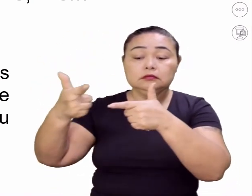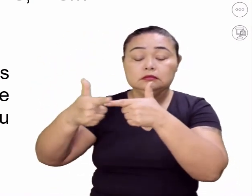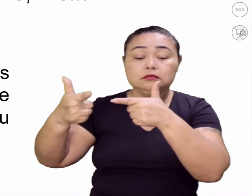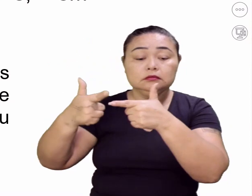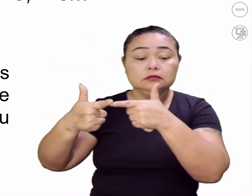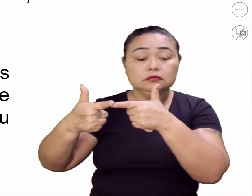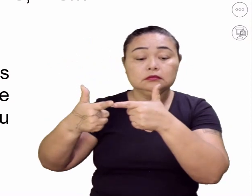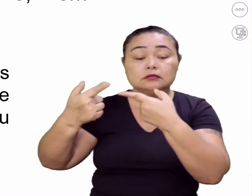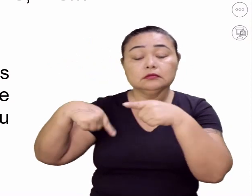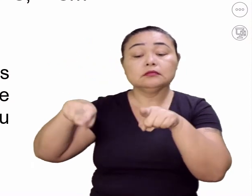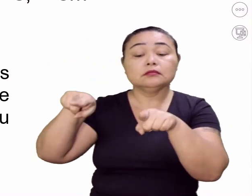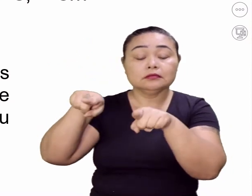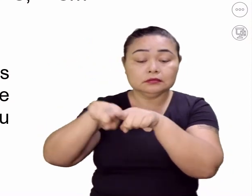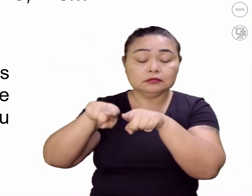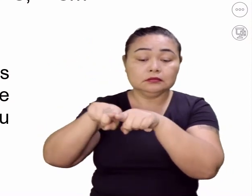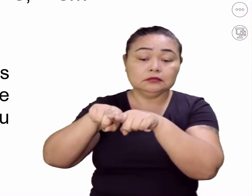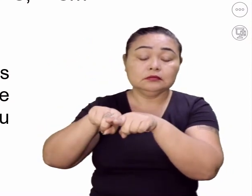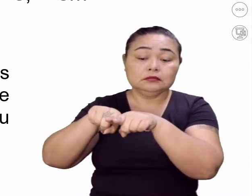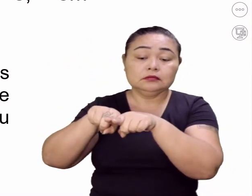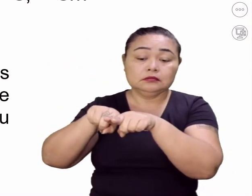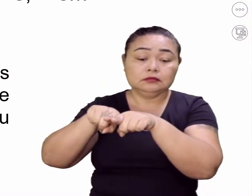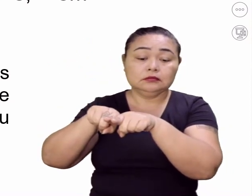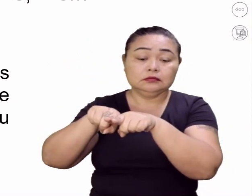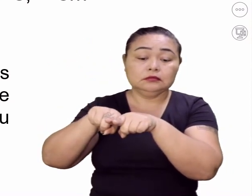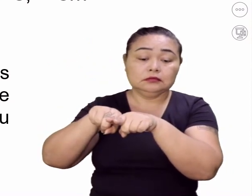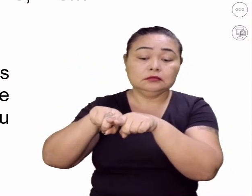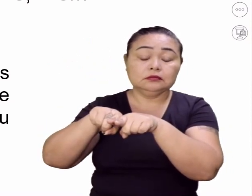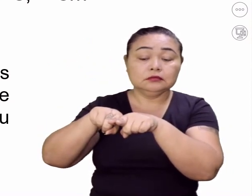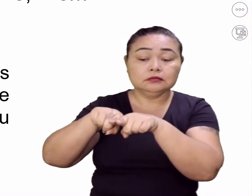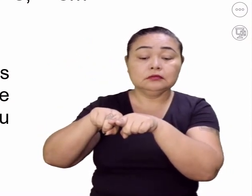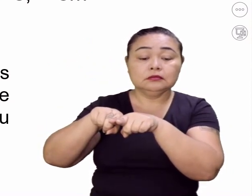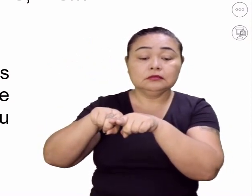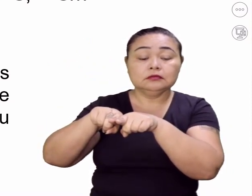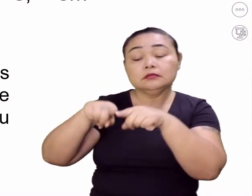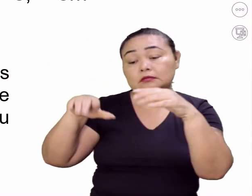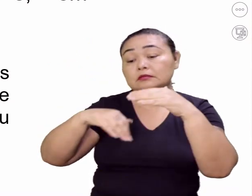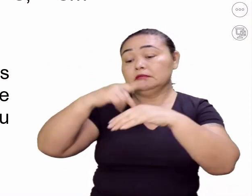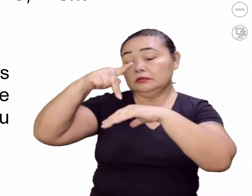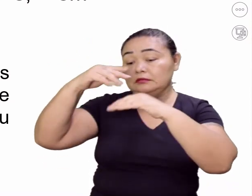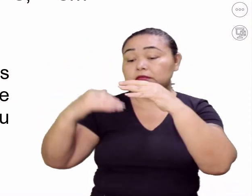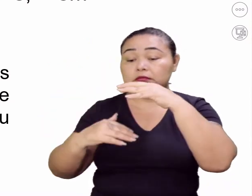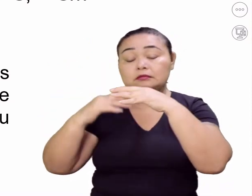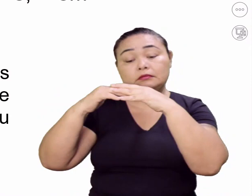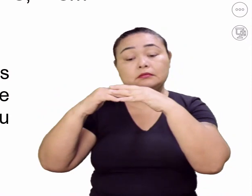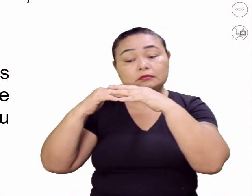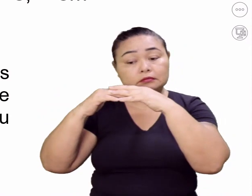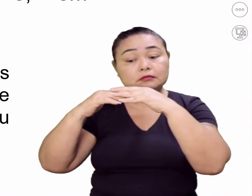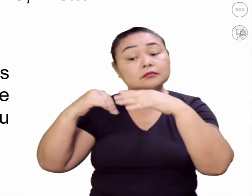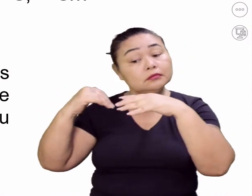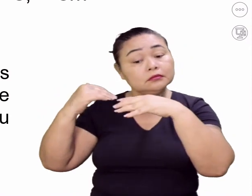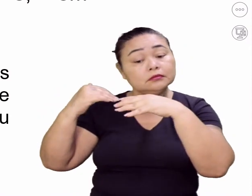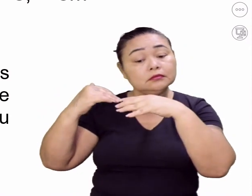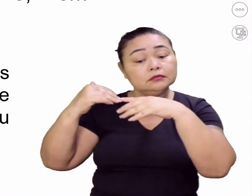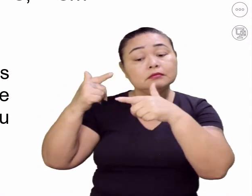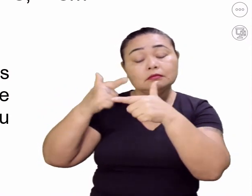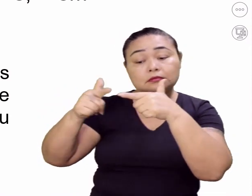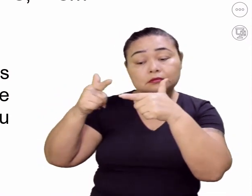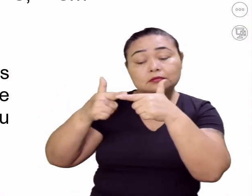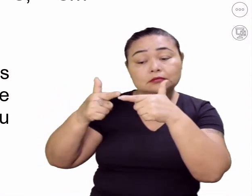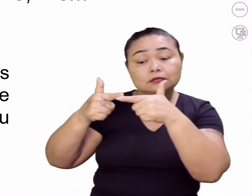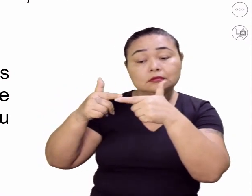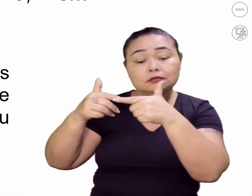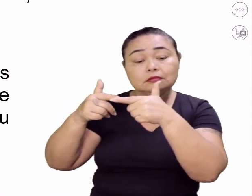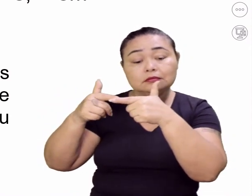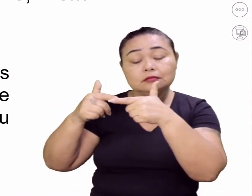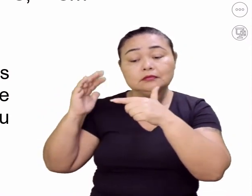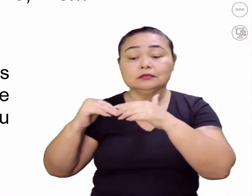ambientais. Inclusive... Sim, e aí, no caso, também culpam os países subdesenvolvidos, por isso que eu falei, exatamente. né? E os danos ocasionados pelo